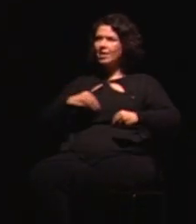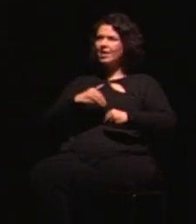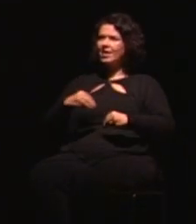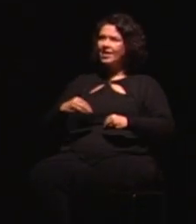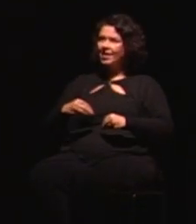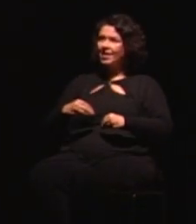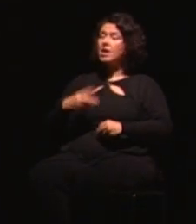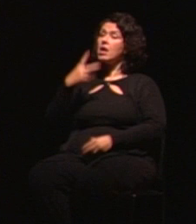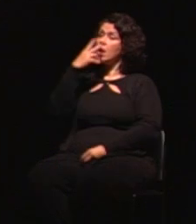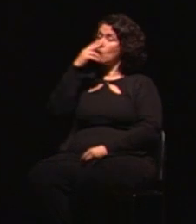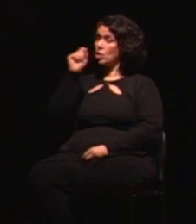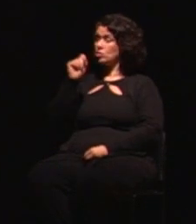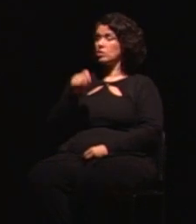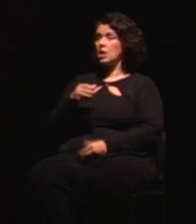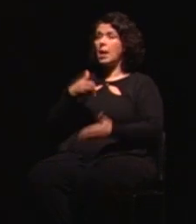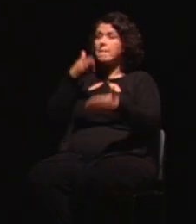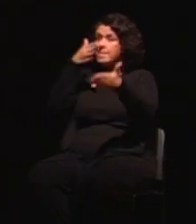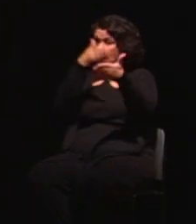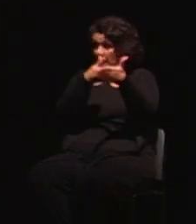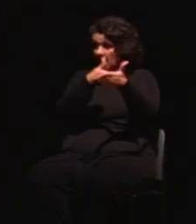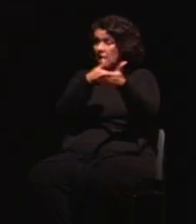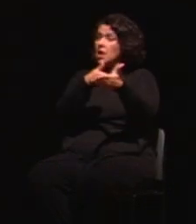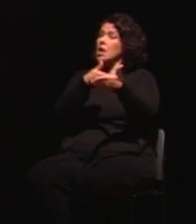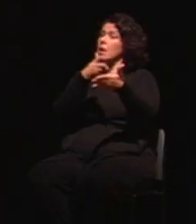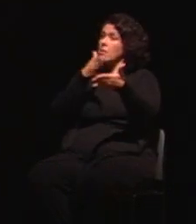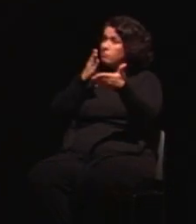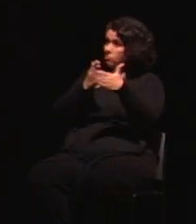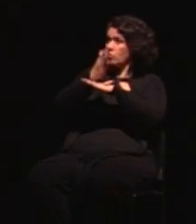Vencer uma barreira, existe uma barreira,